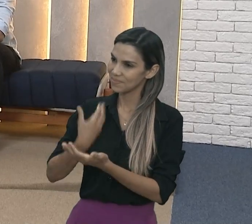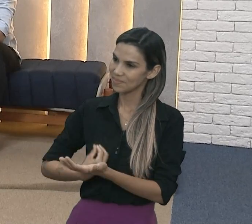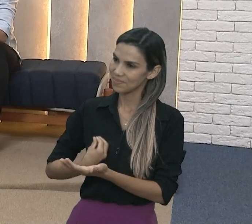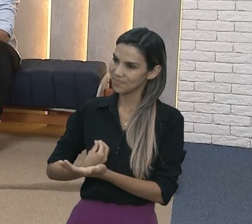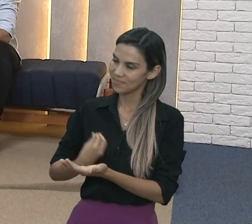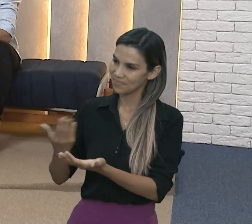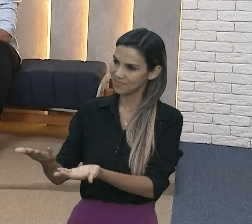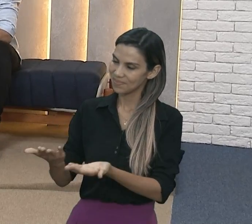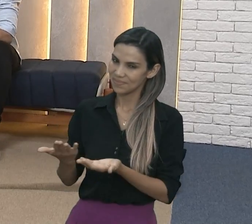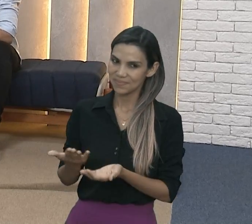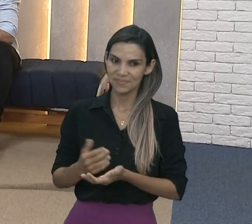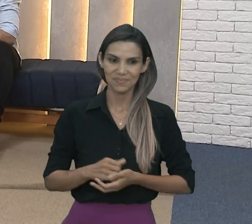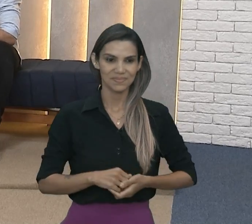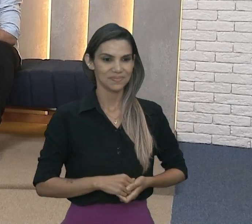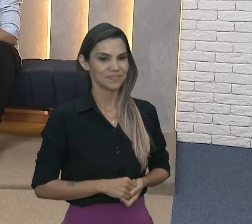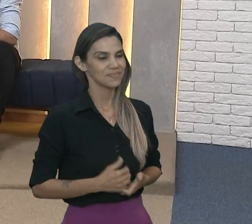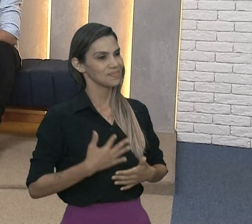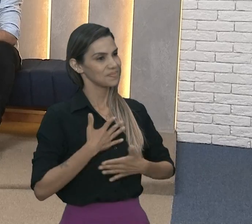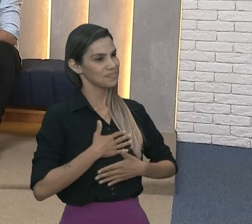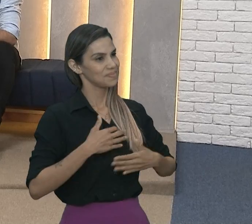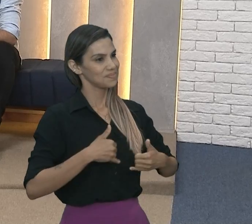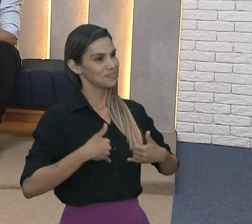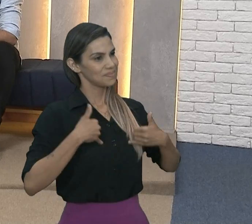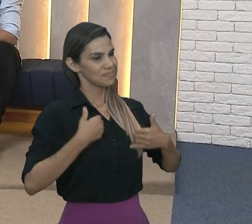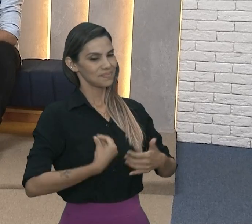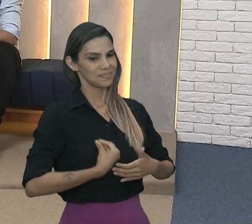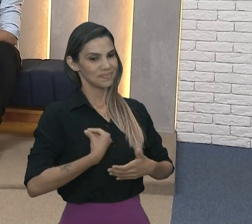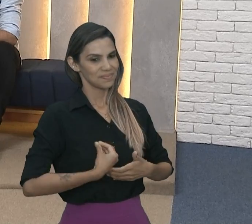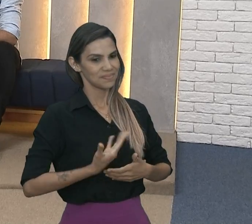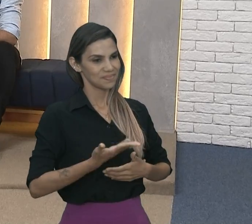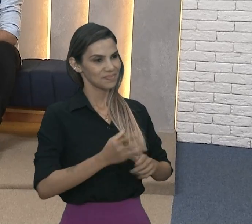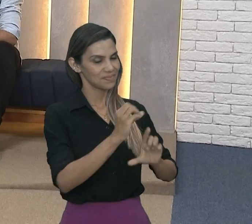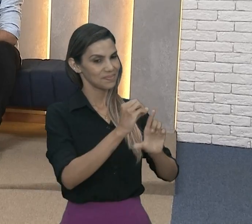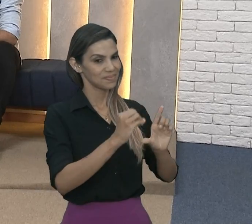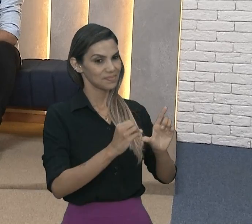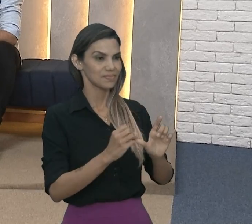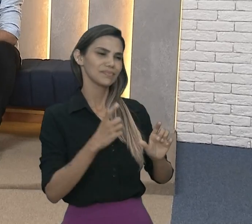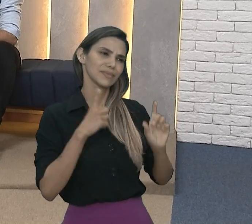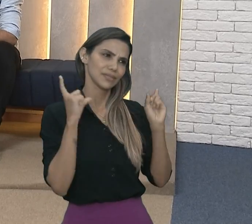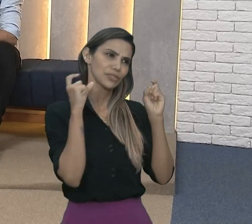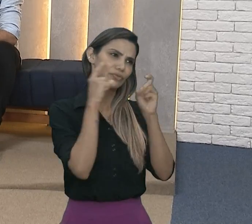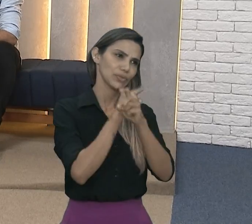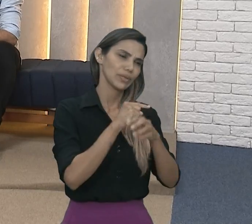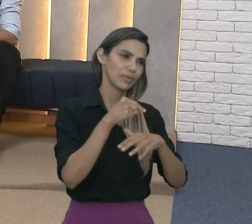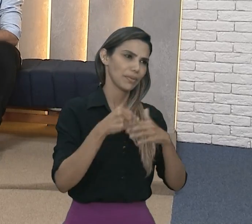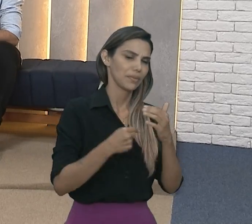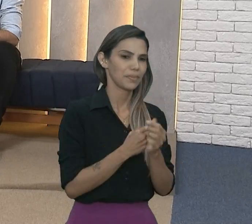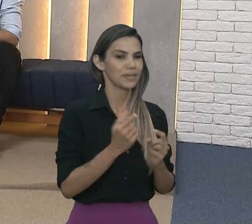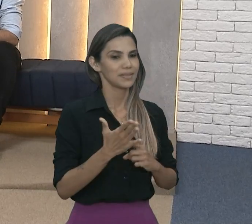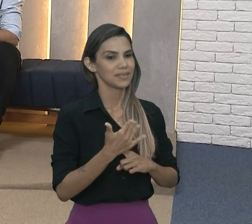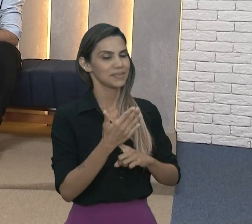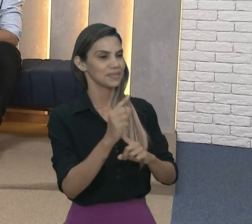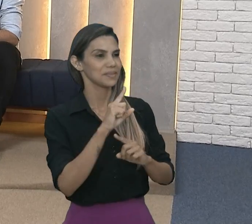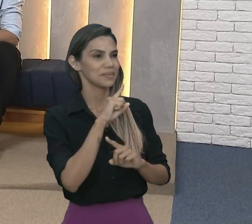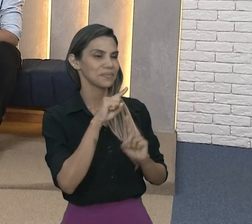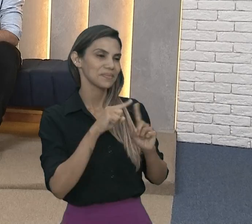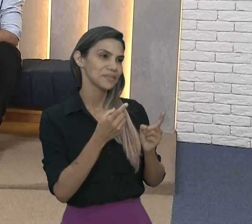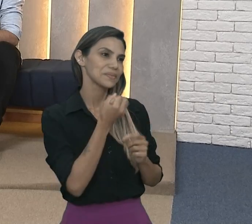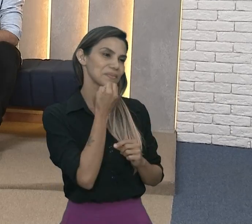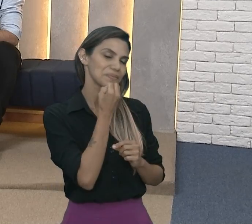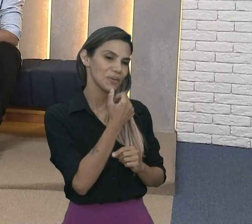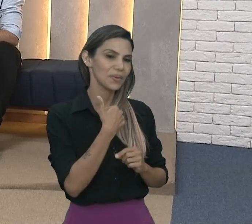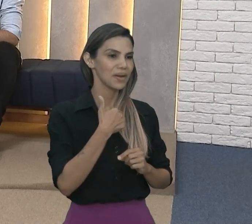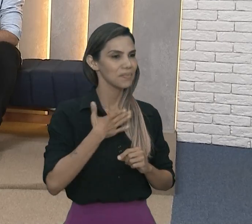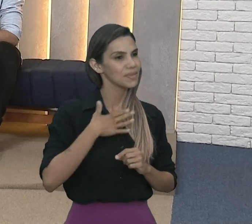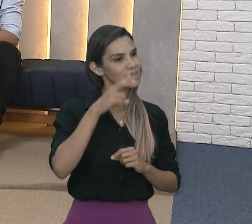aqui. Uma honra estar aqui com vocês, apesar das dificuldades tecnológicas, né? Mas muito bom poder